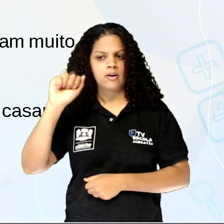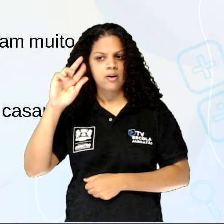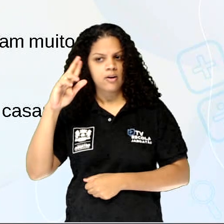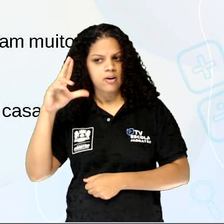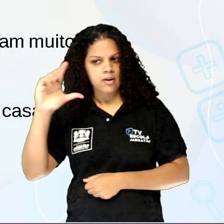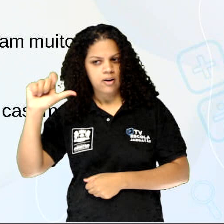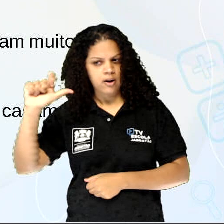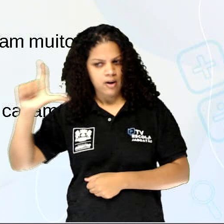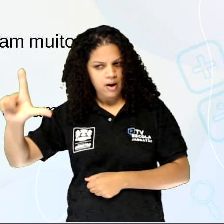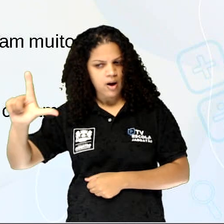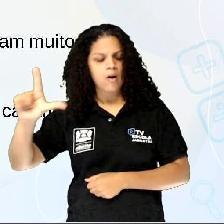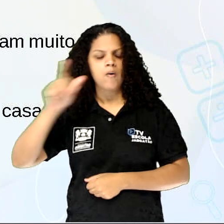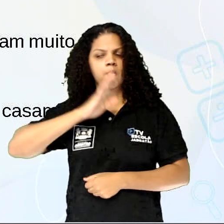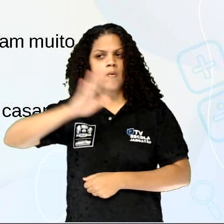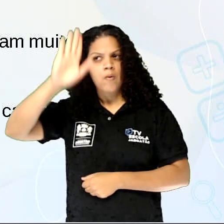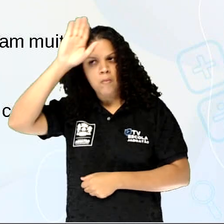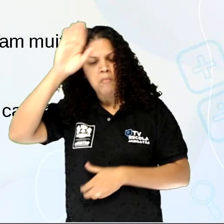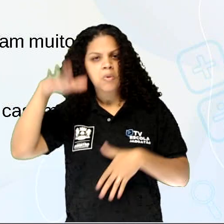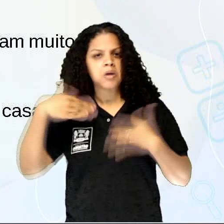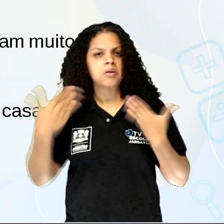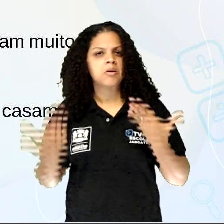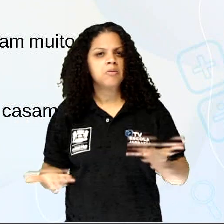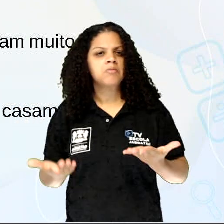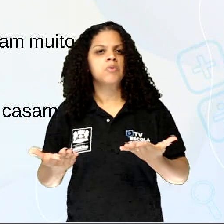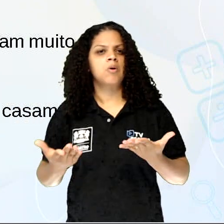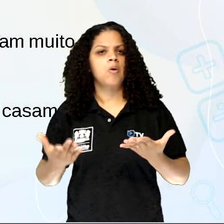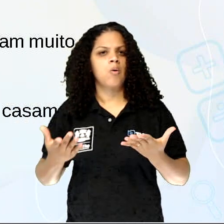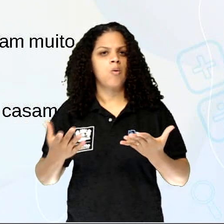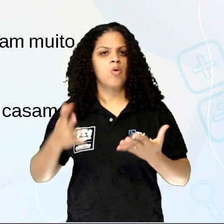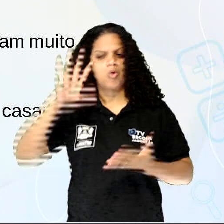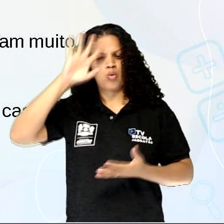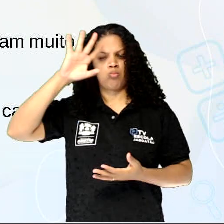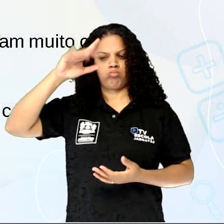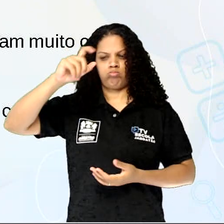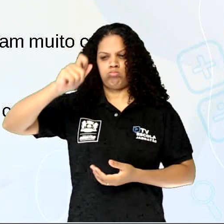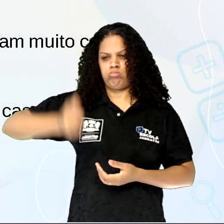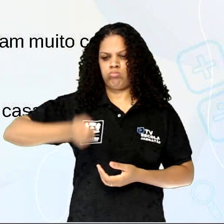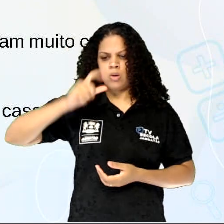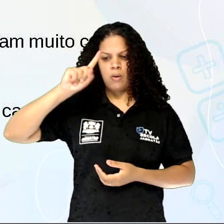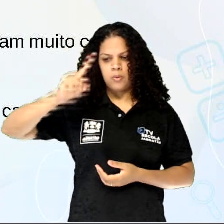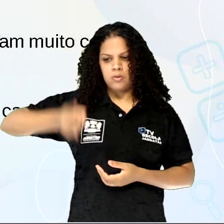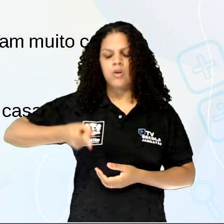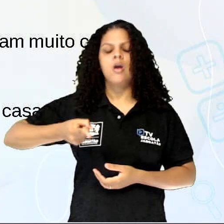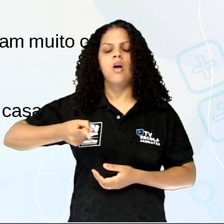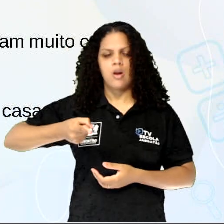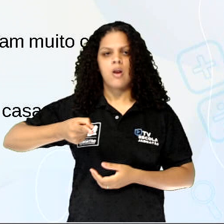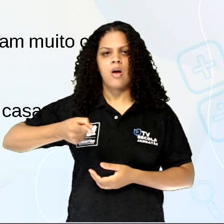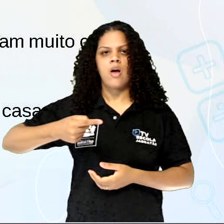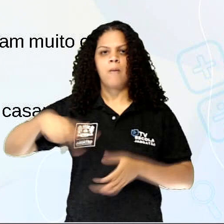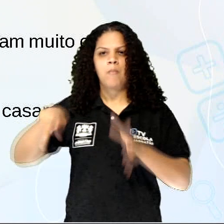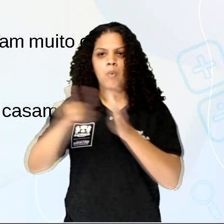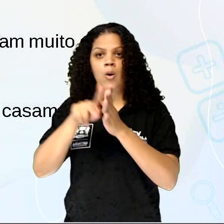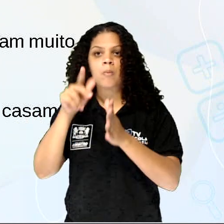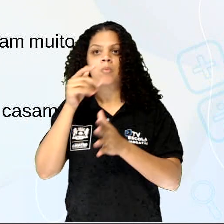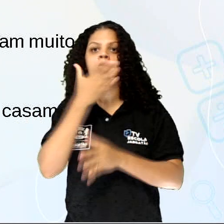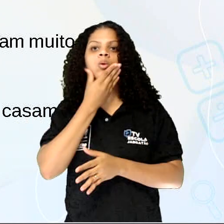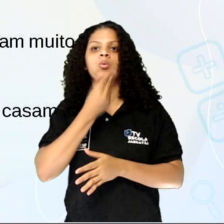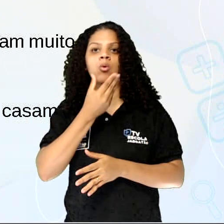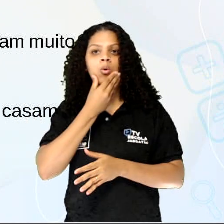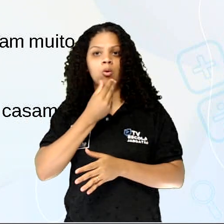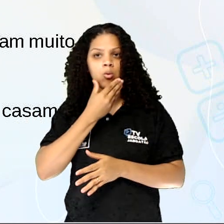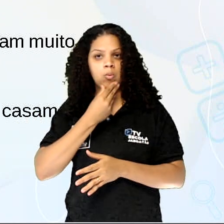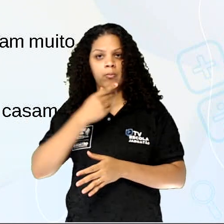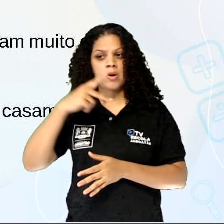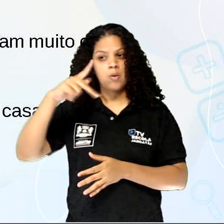romana, toda a autoridade pertencia ao homem, ao pai, chamado o patriarca, ou seja,